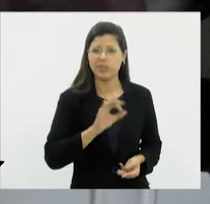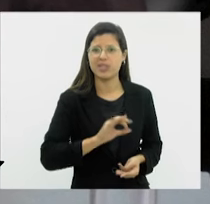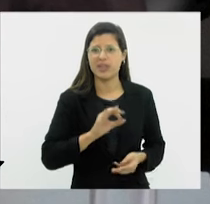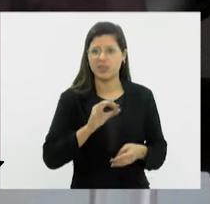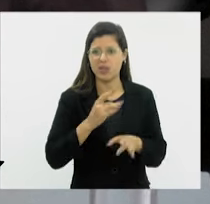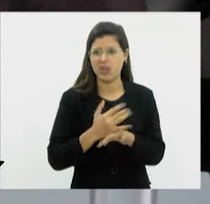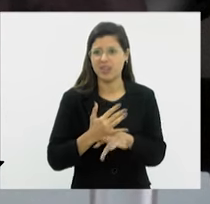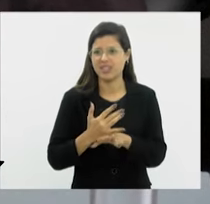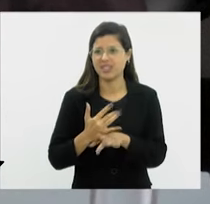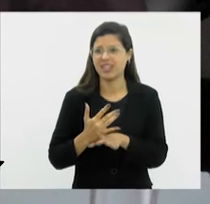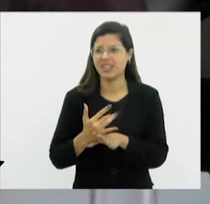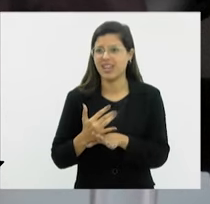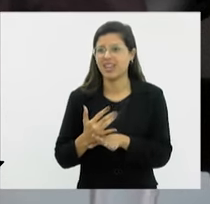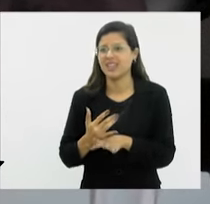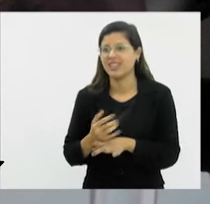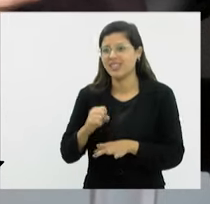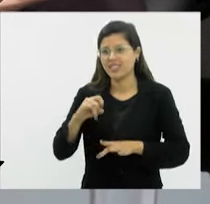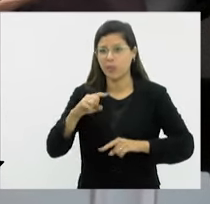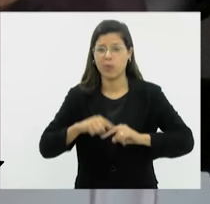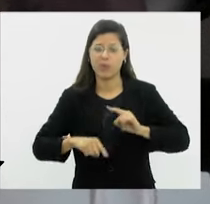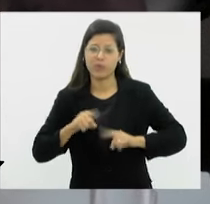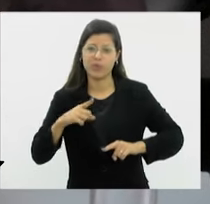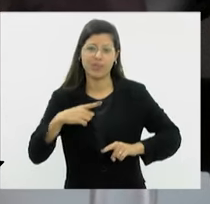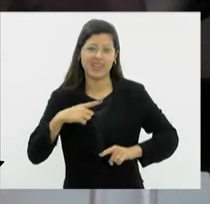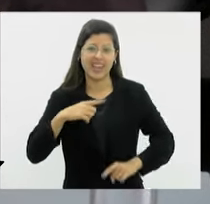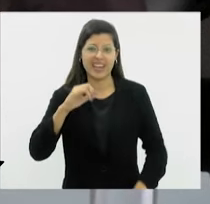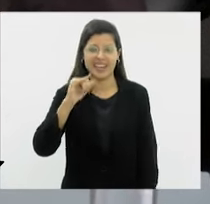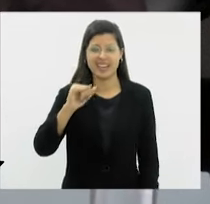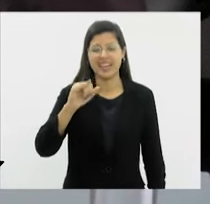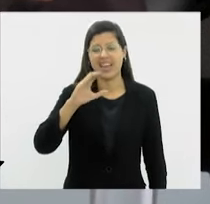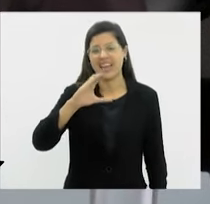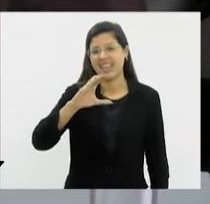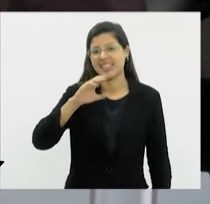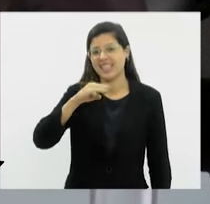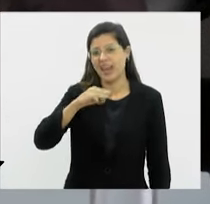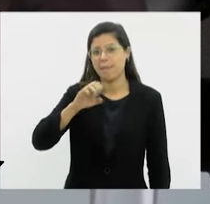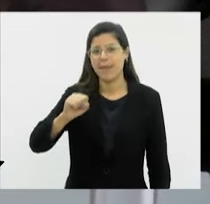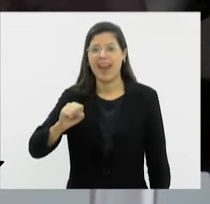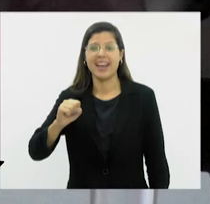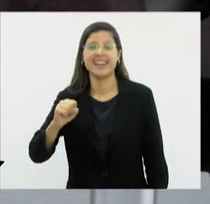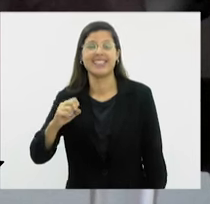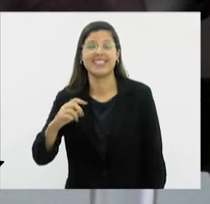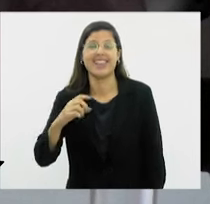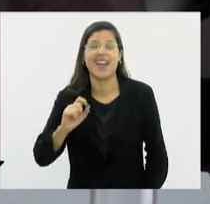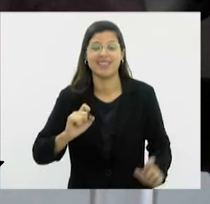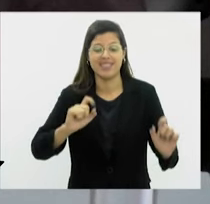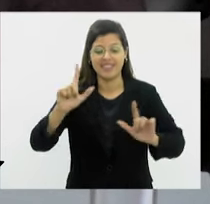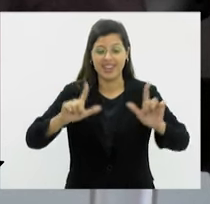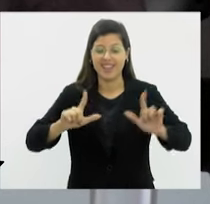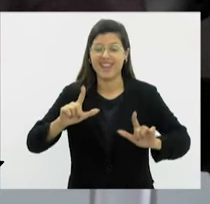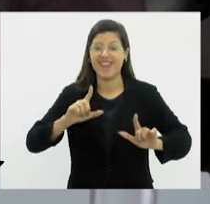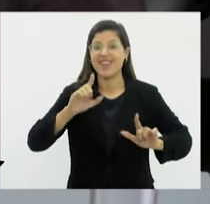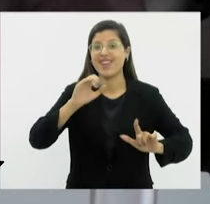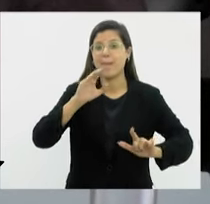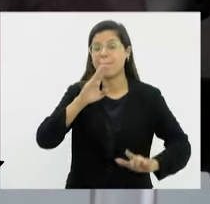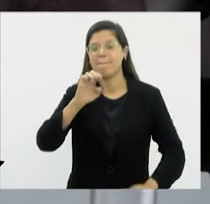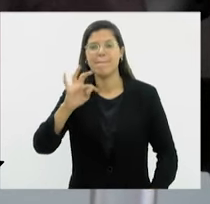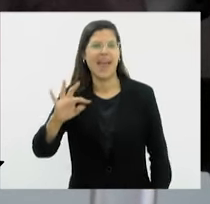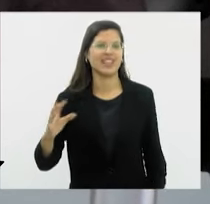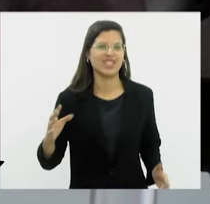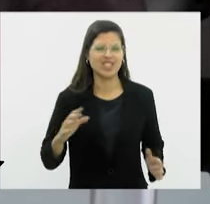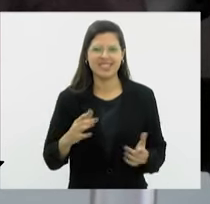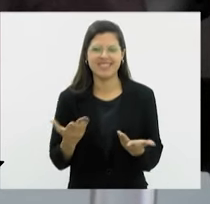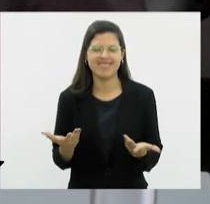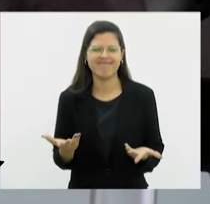é produto, é ICMS. Se é produto, tinha que ter ICMS. A gente toma com bet na testa e chupa dedo. Aí vem